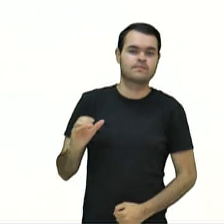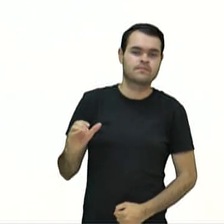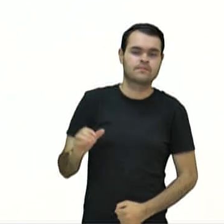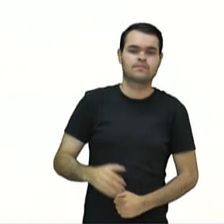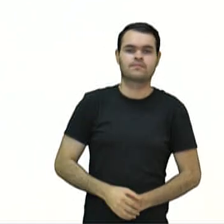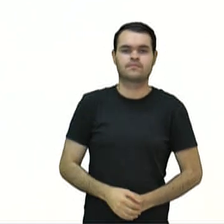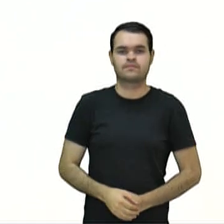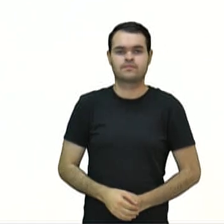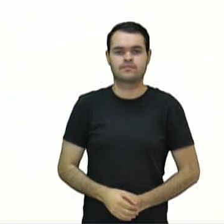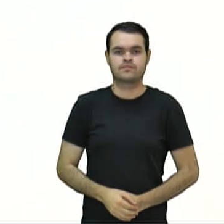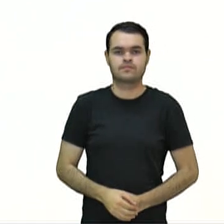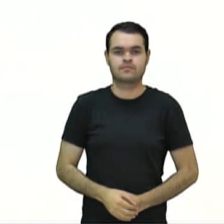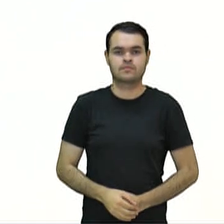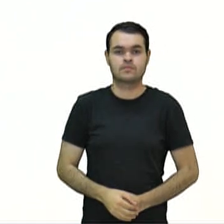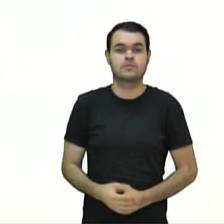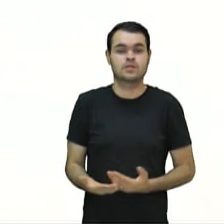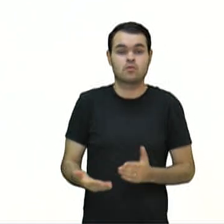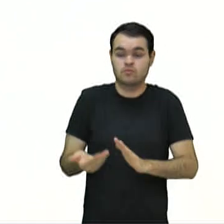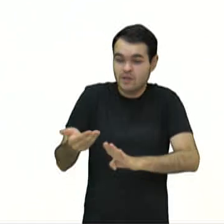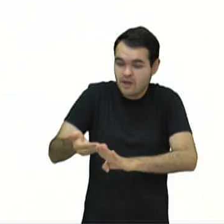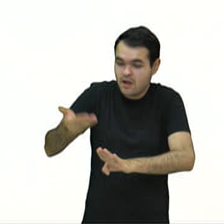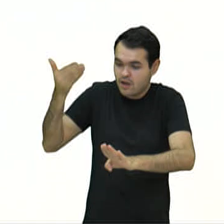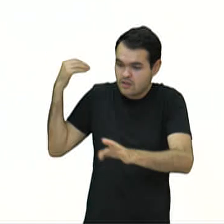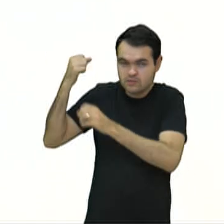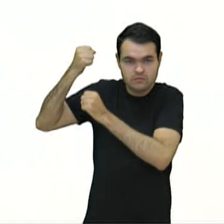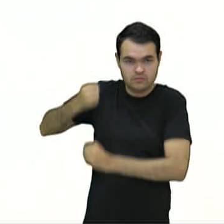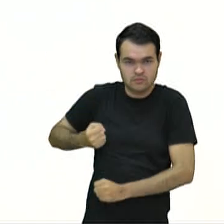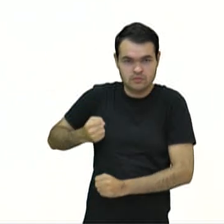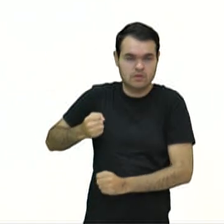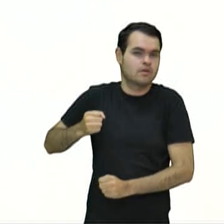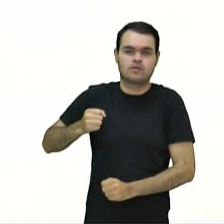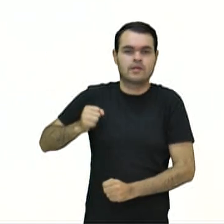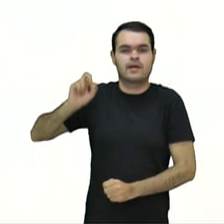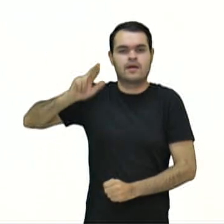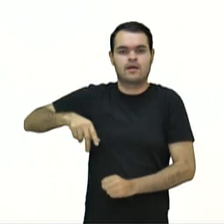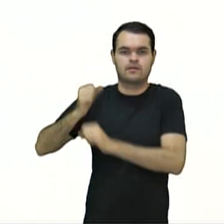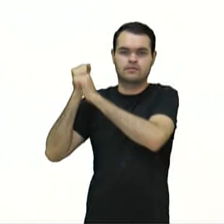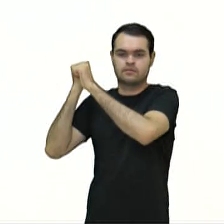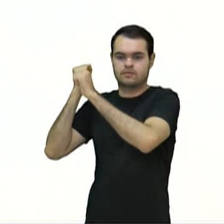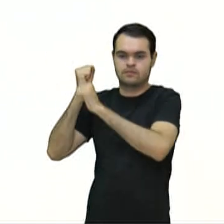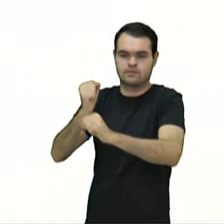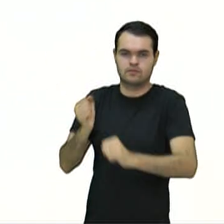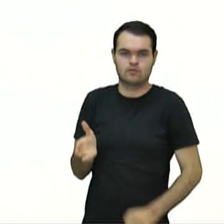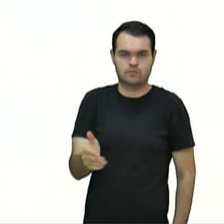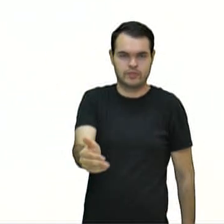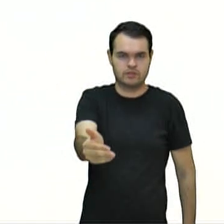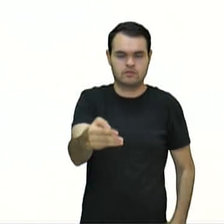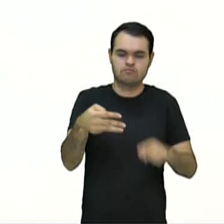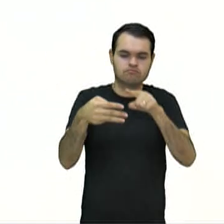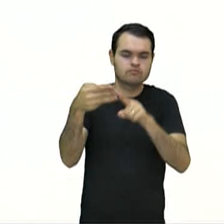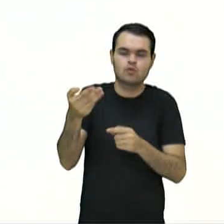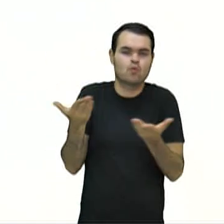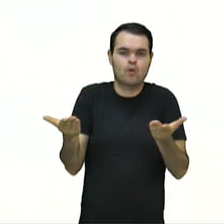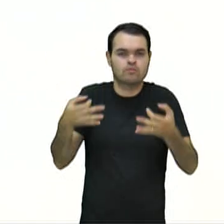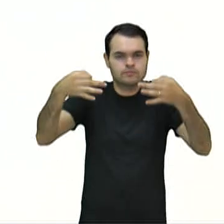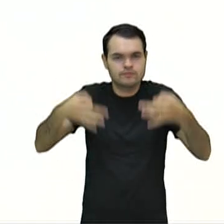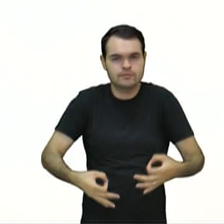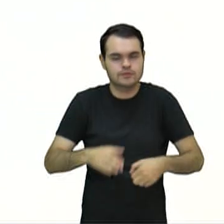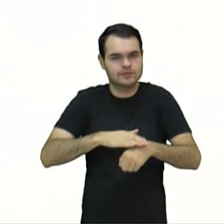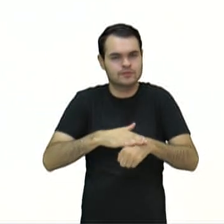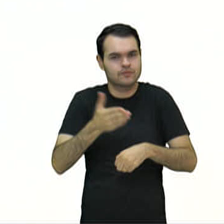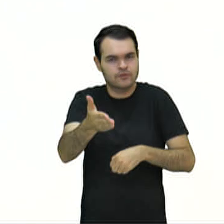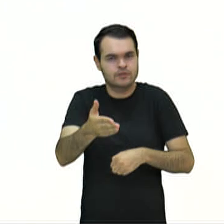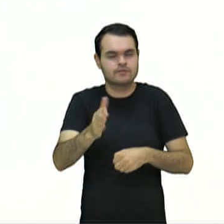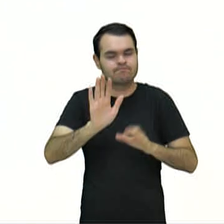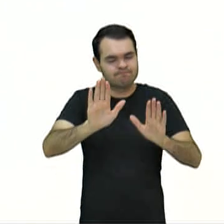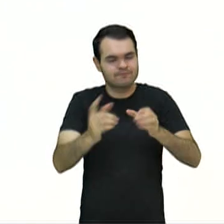once was a fish spear. Então, no início, foi um arpão, um ferrão de peixe. Um tempinho para vocês pensarem e a